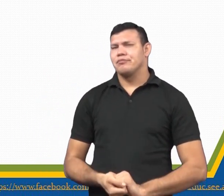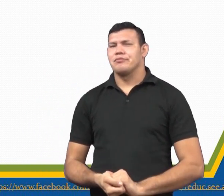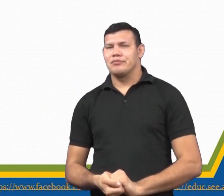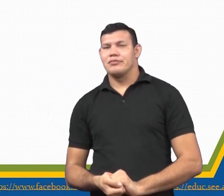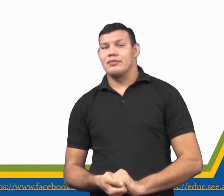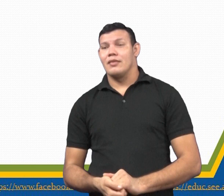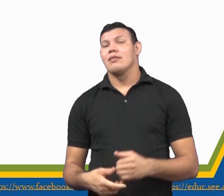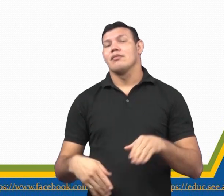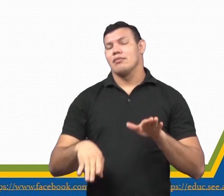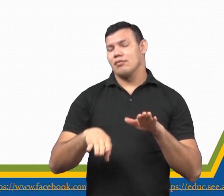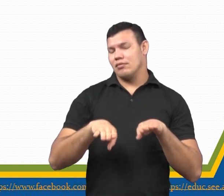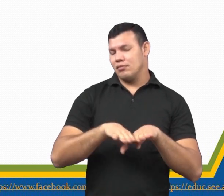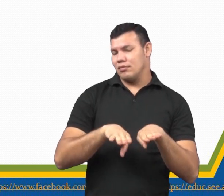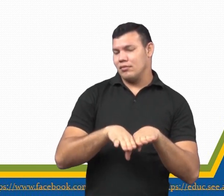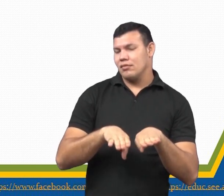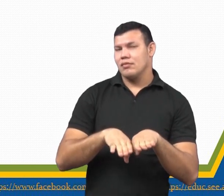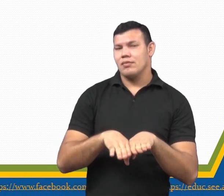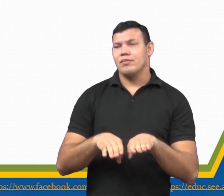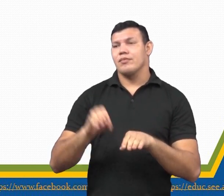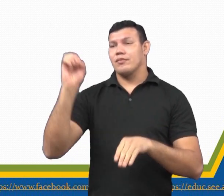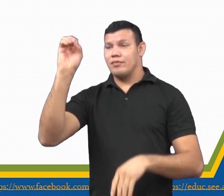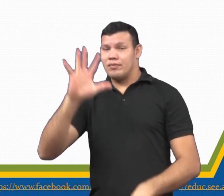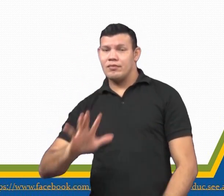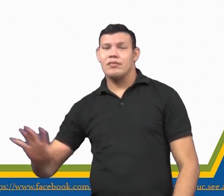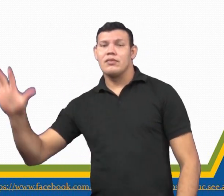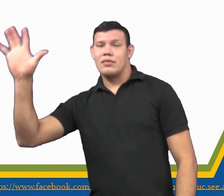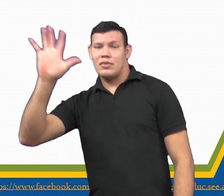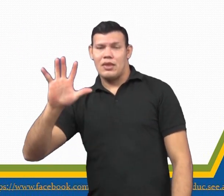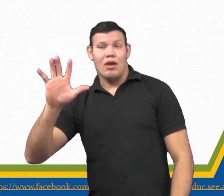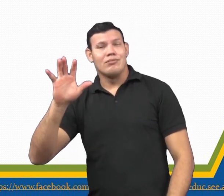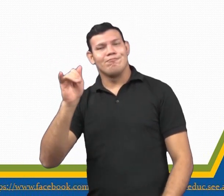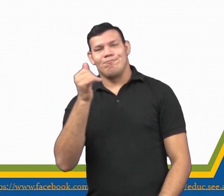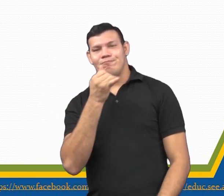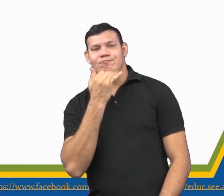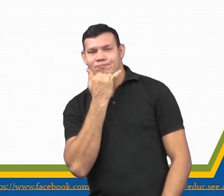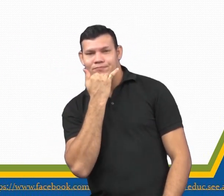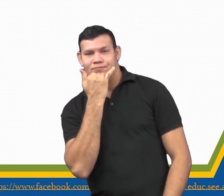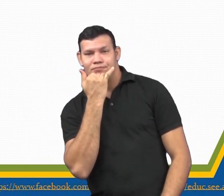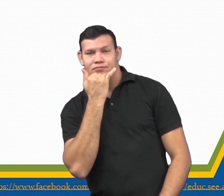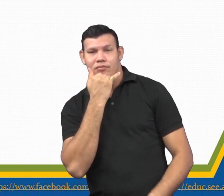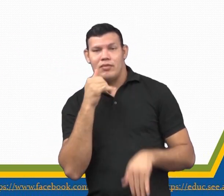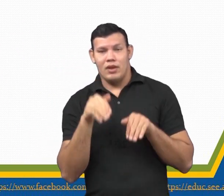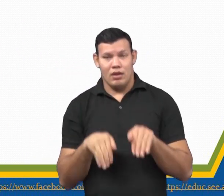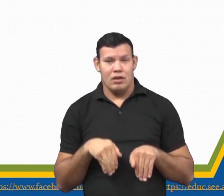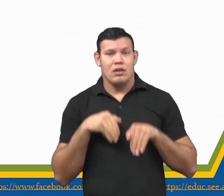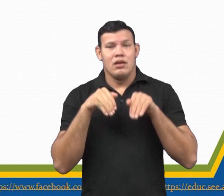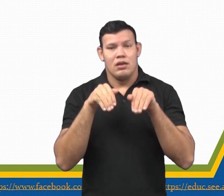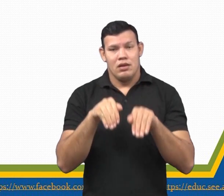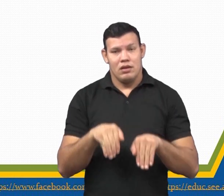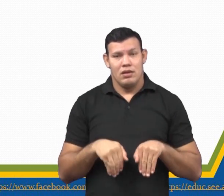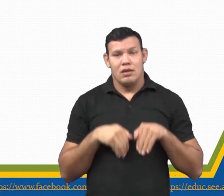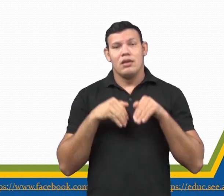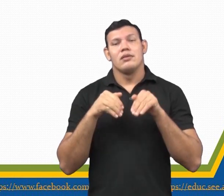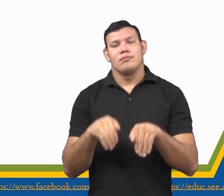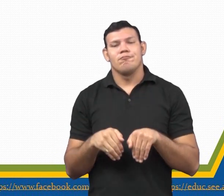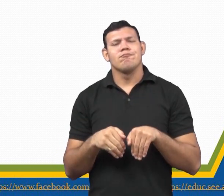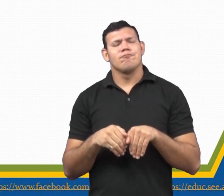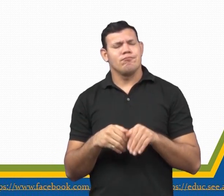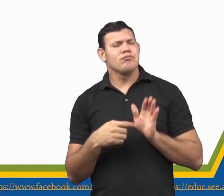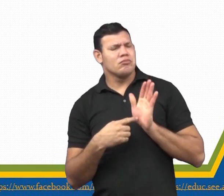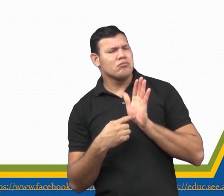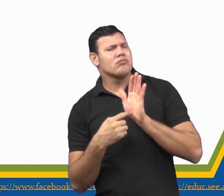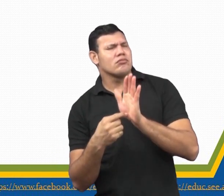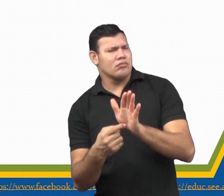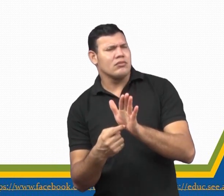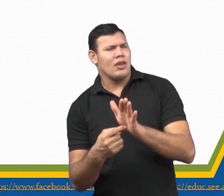também na Austrália, com a siderúrgica e a metalúrgica, e ela tem uma grande produção de